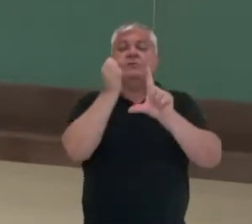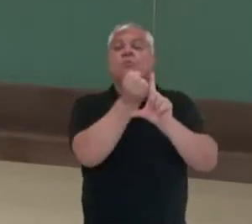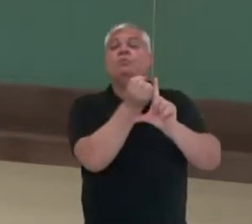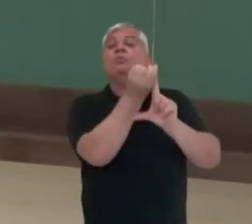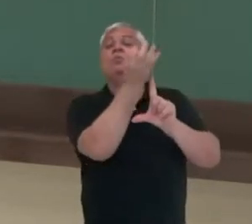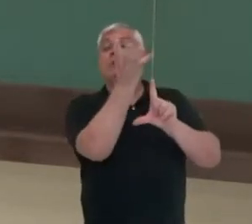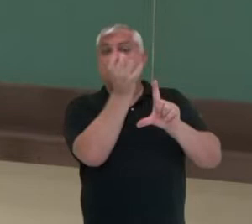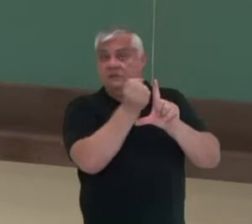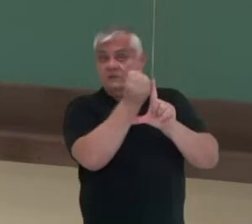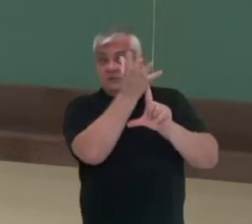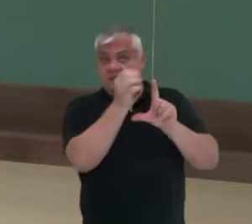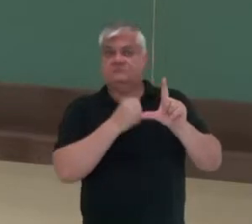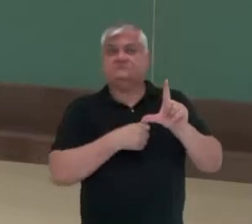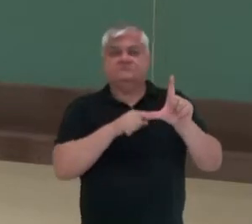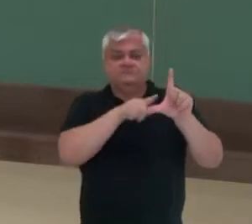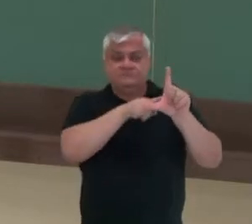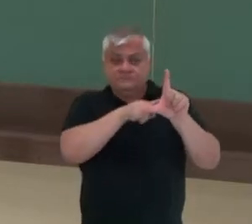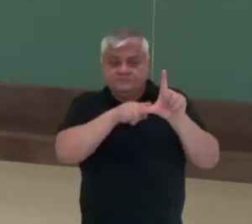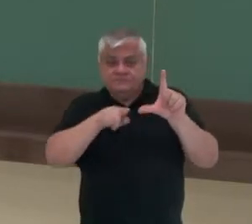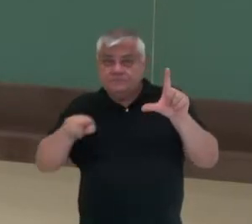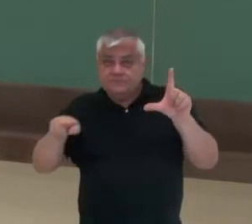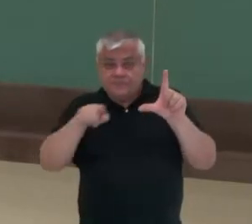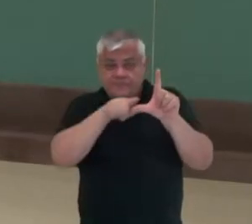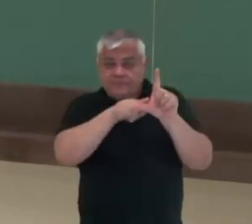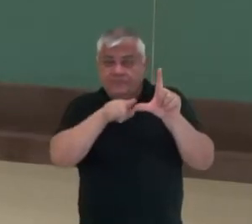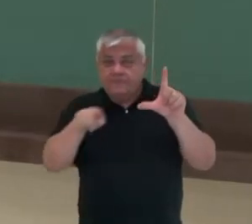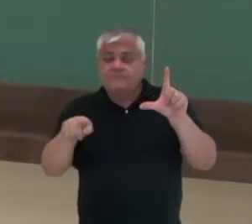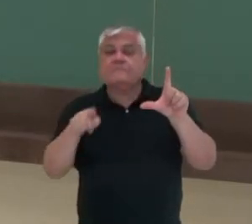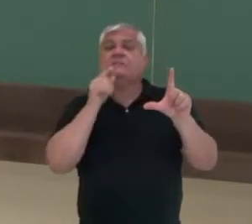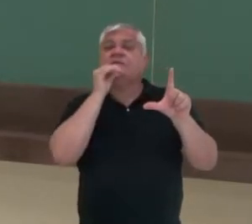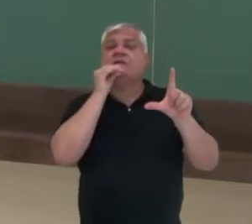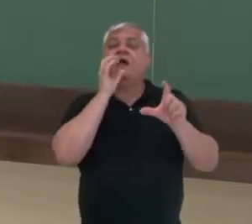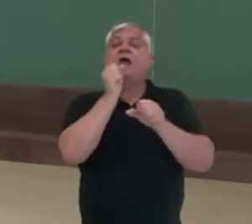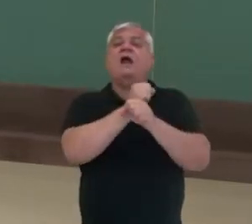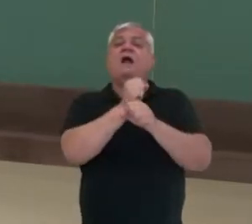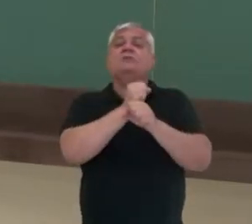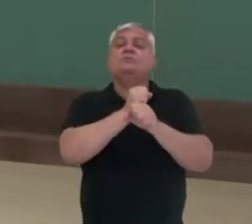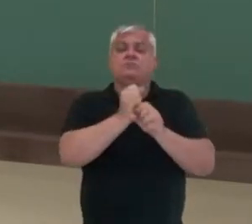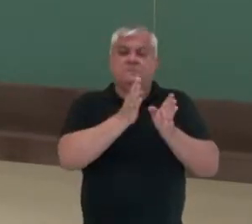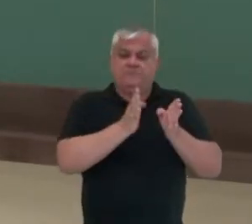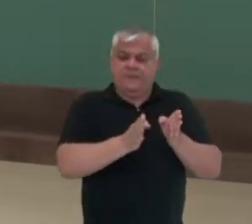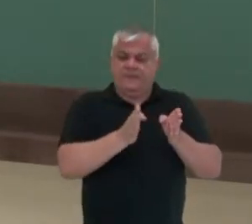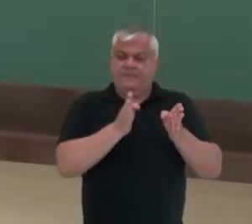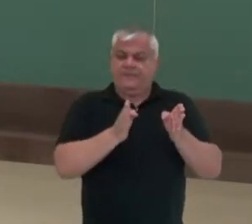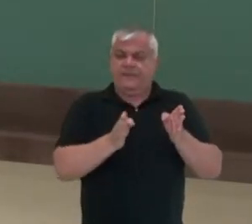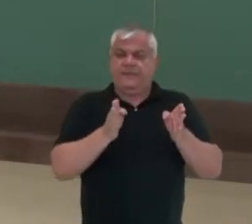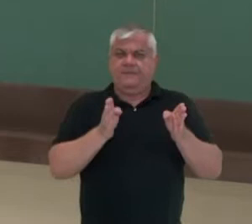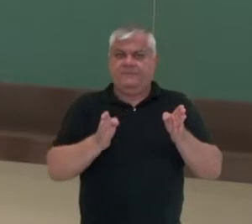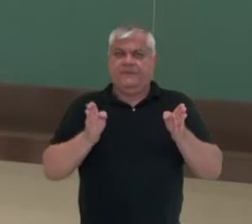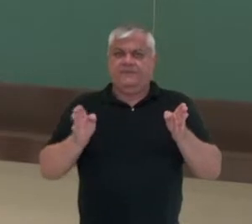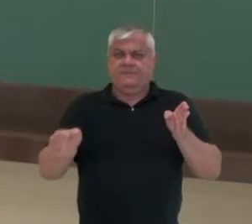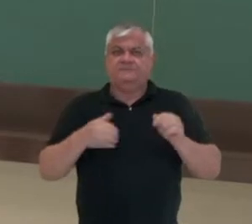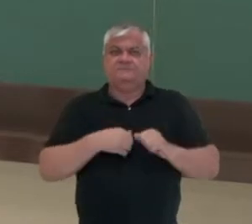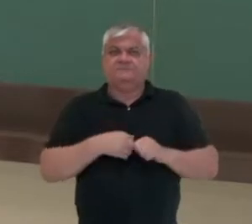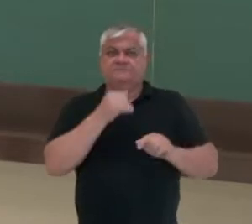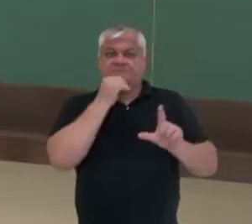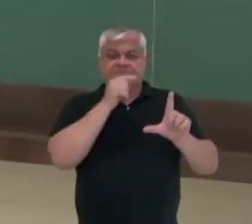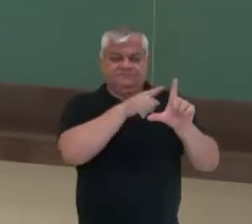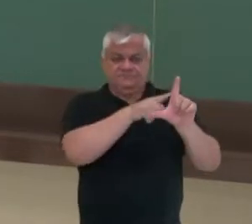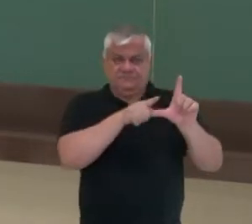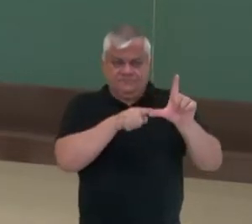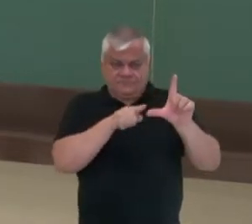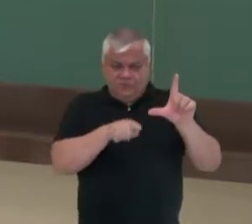a quantidade de transplantes. Já o eixo aqui na horizontal indica o ano. Ou seja, se a gente começar lá pelo ano